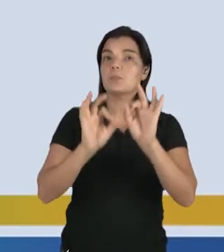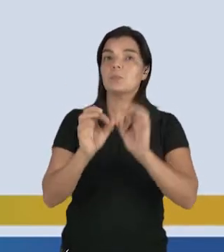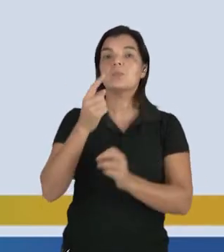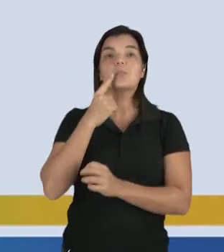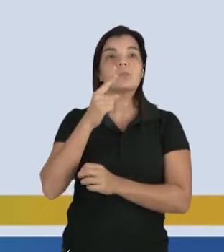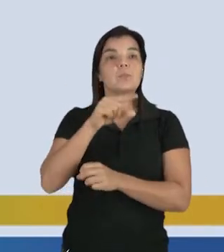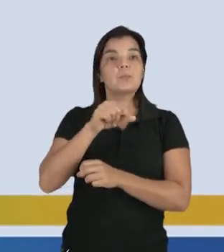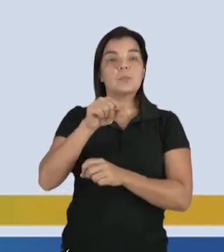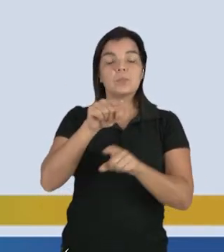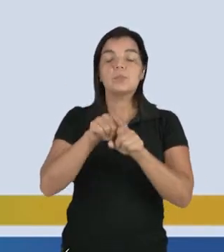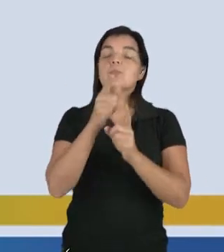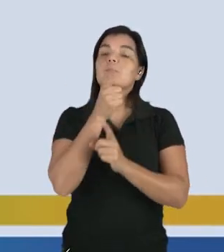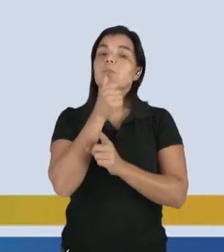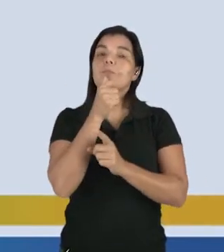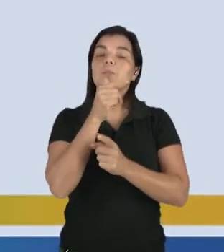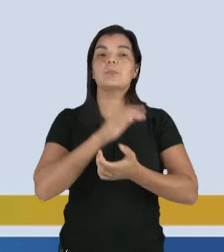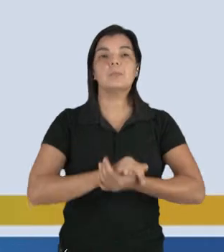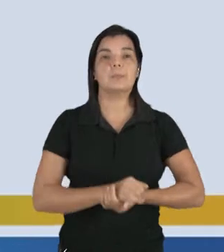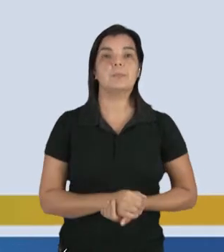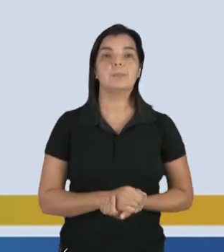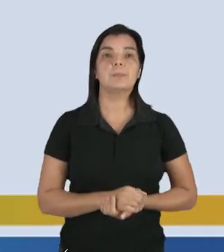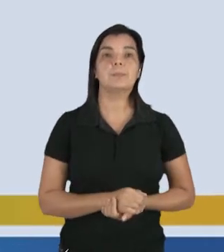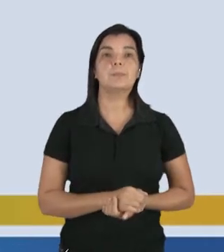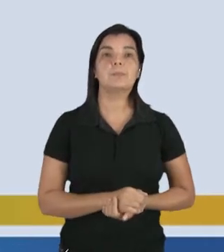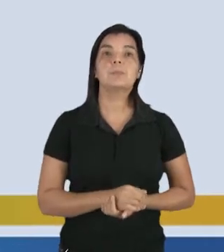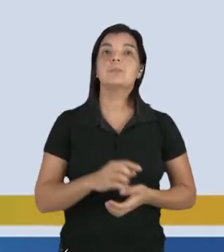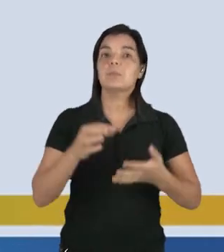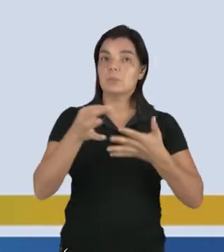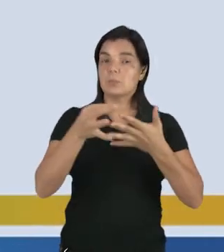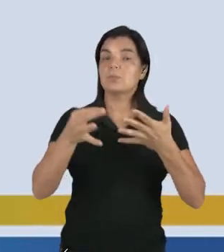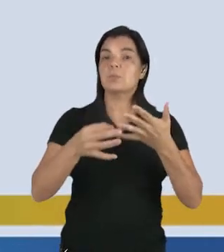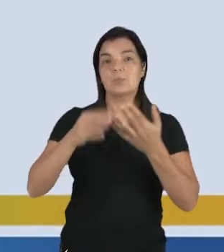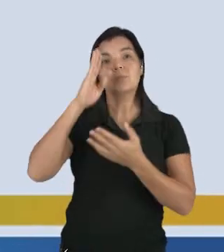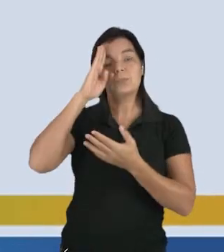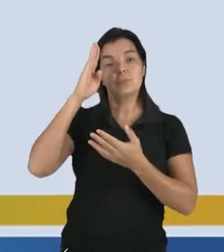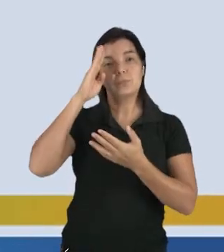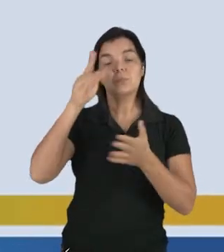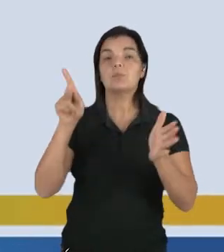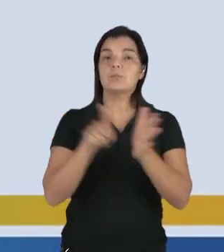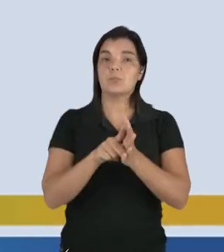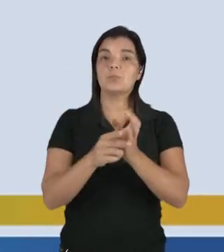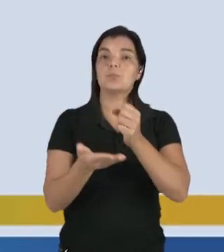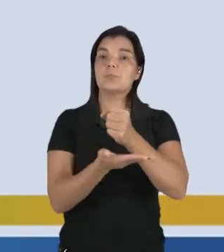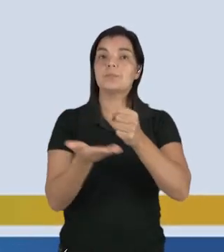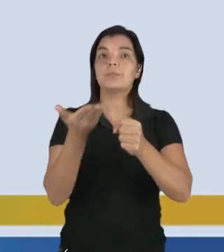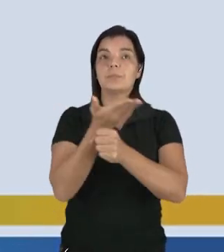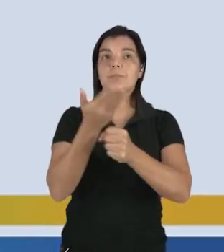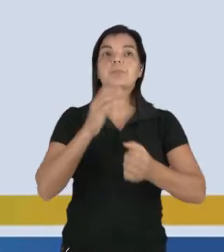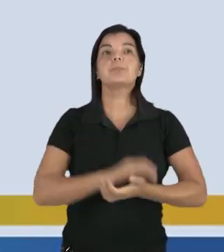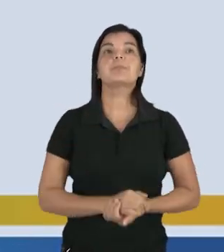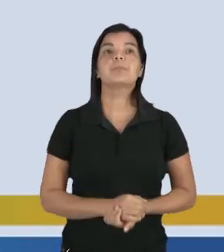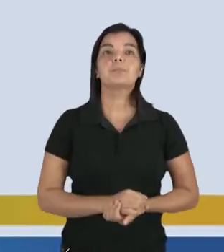de neutralização, formando sal e água. Então, essas são as principais propriedades das bases.